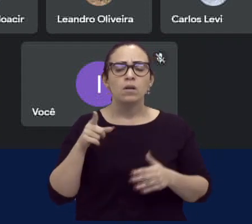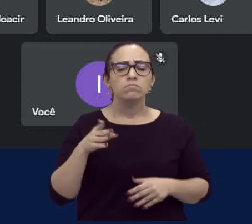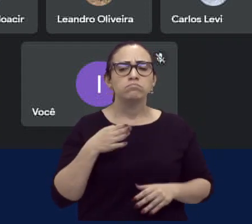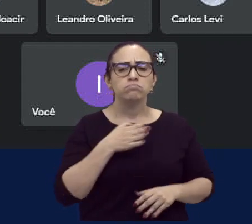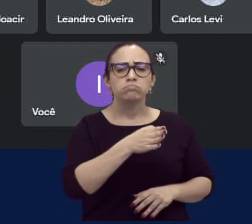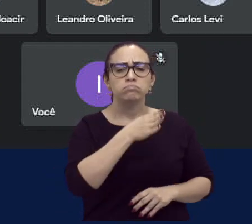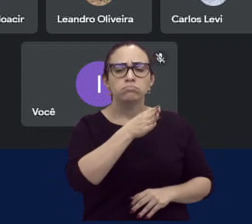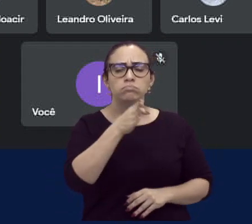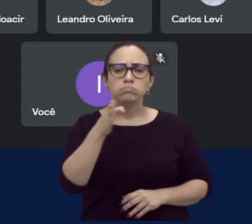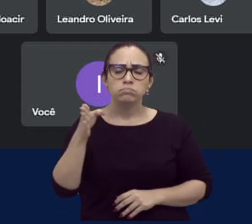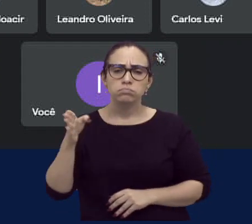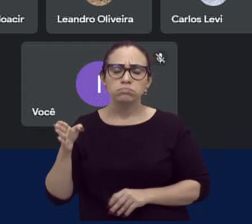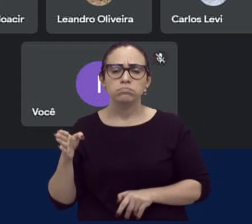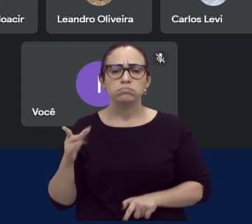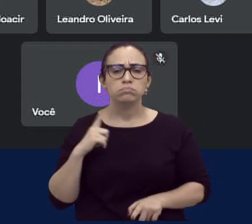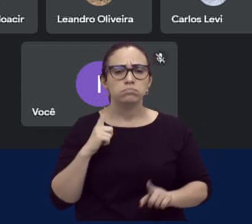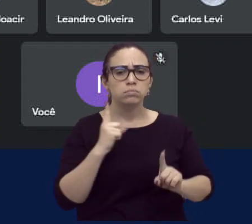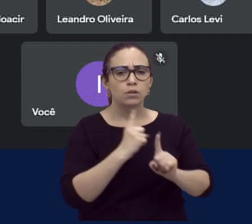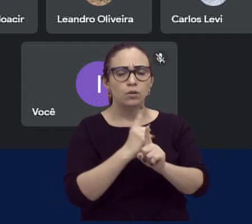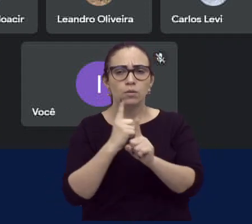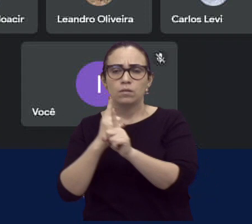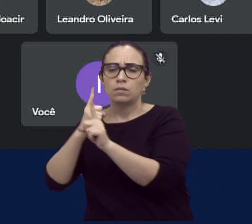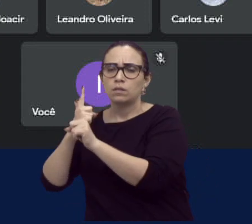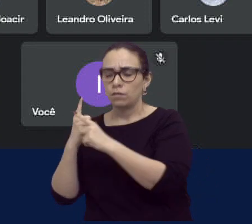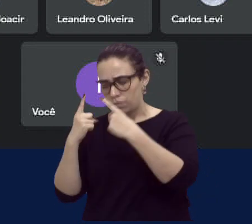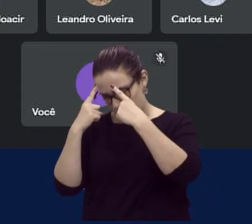se dirigia, ele encontrava violência.